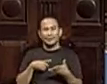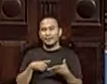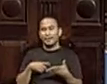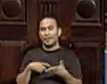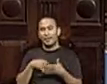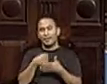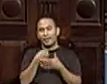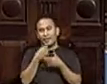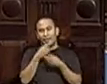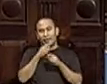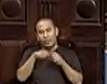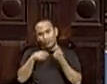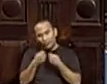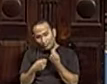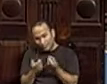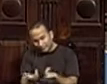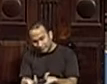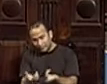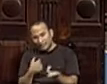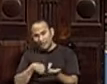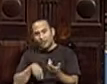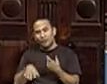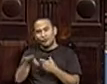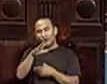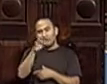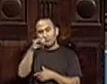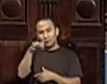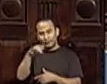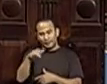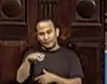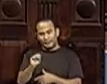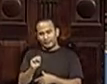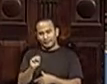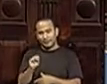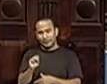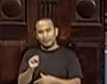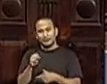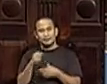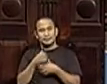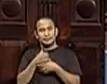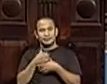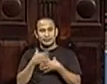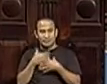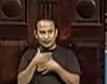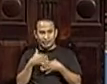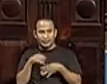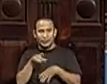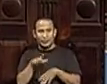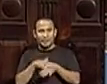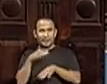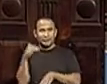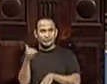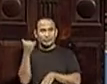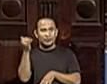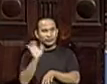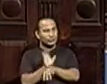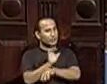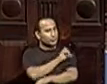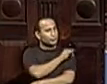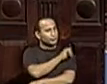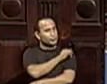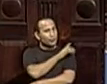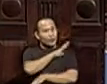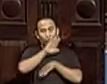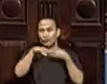econômico e também para a região centro-norte fluminense. Teresópolis é um dos municípios mais importantes do estado do Rio de Janeiro,